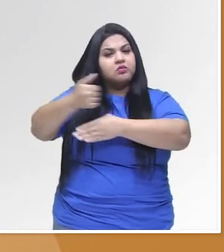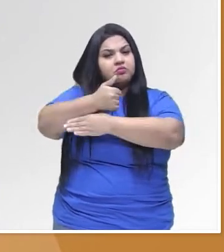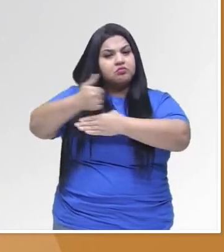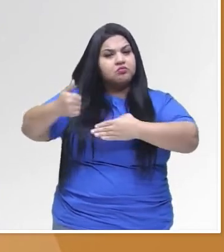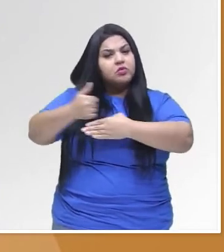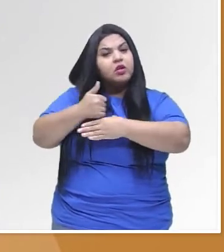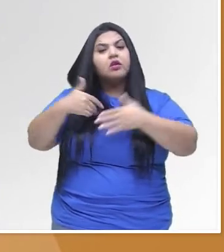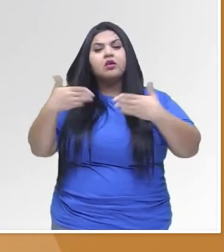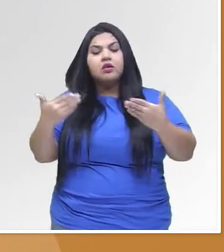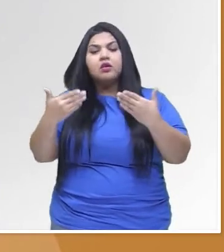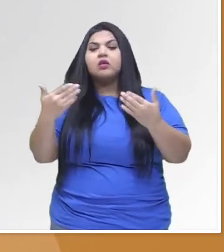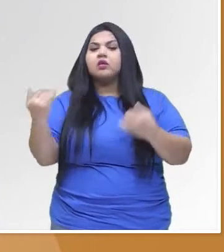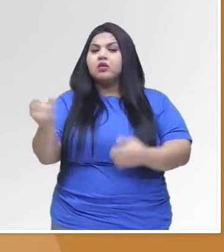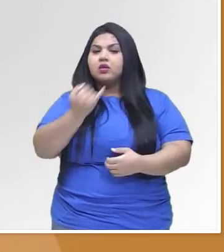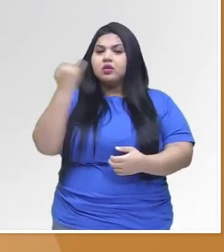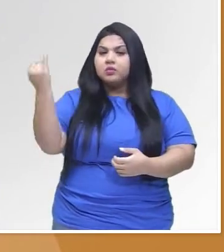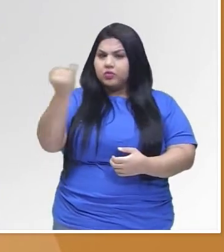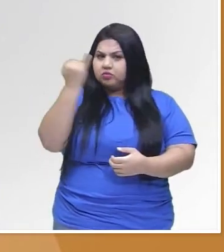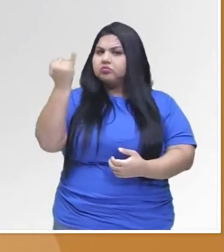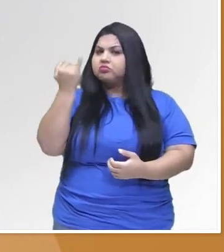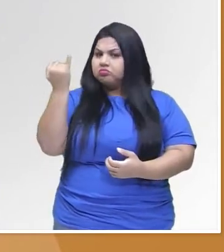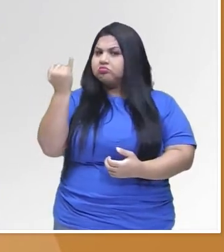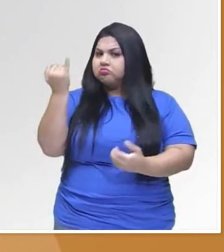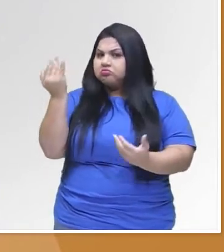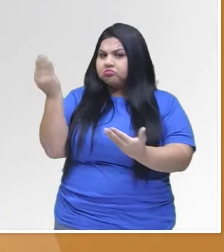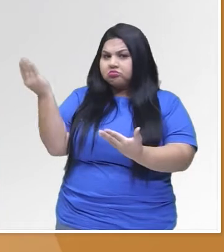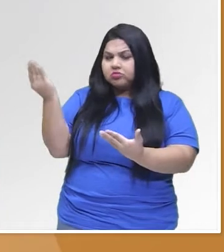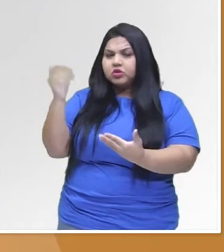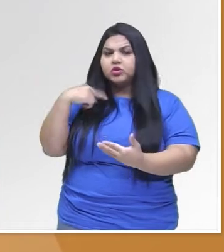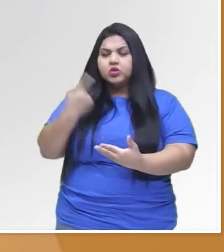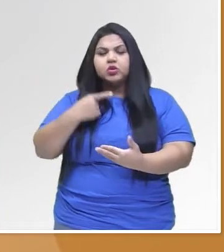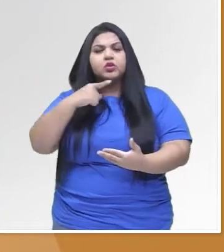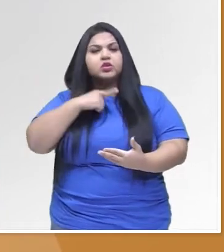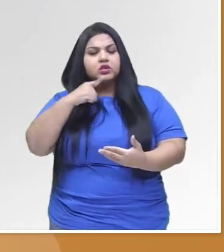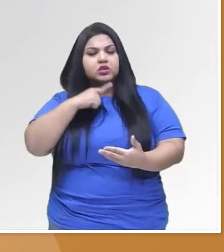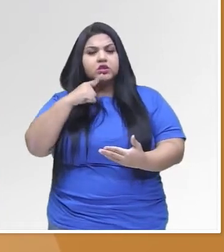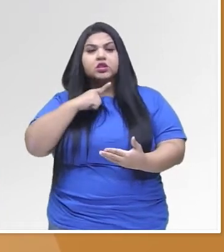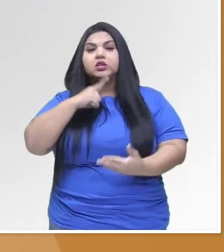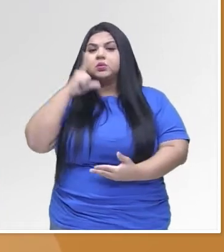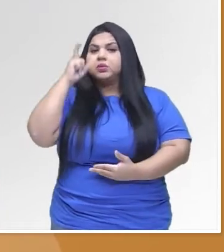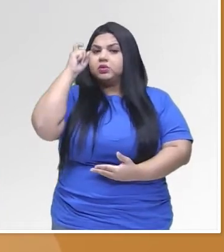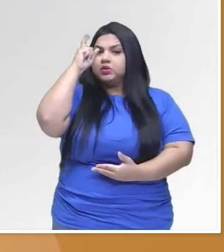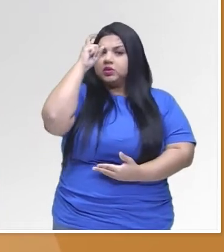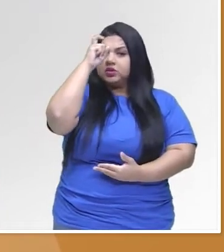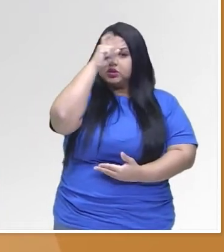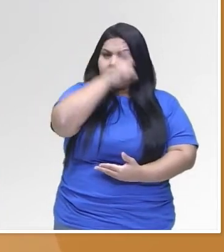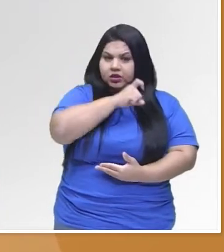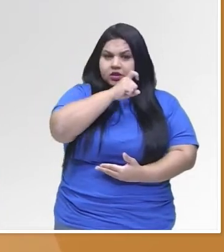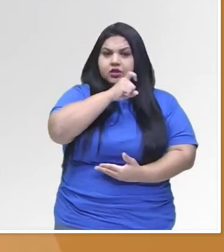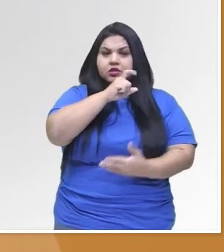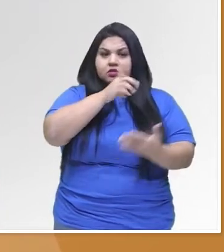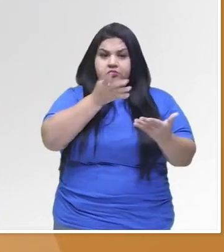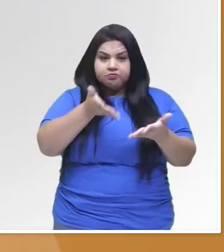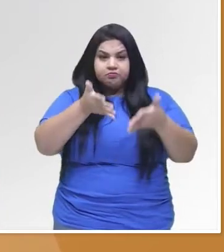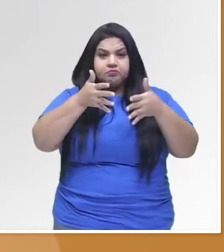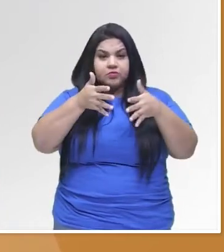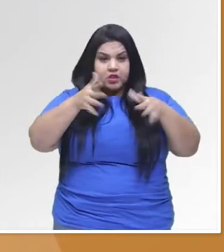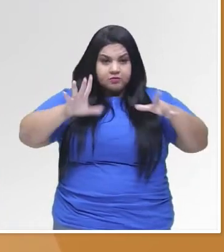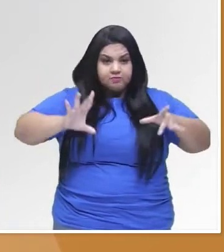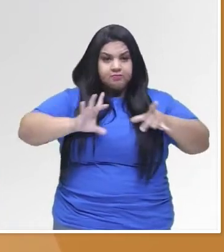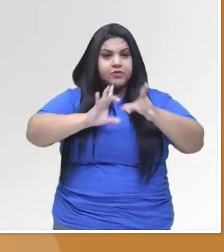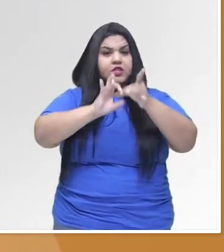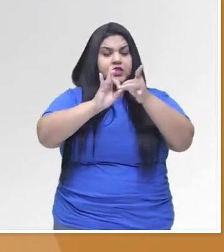tá? Importante destacar isso aqui. Nós temos uma complexa e integrada rede